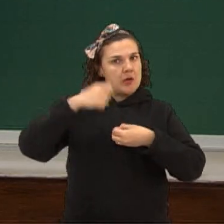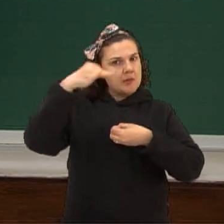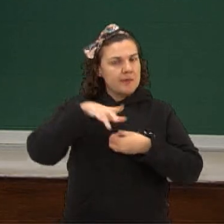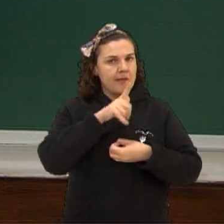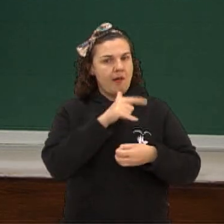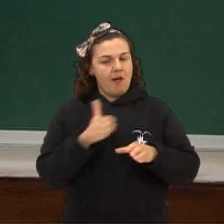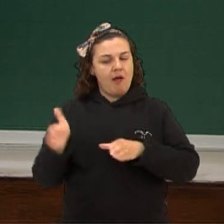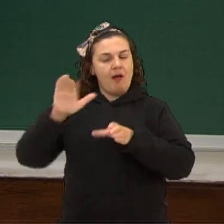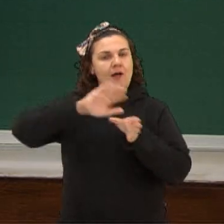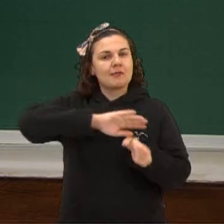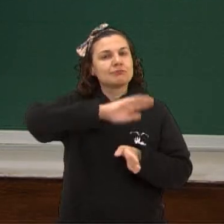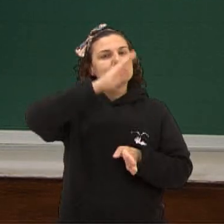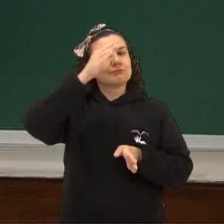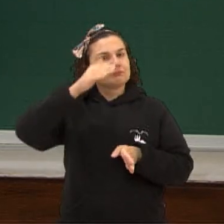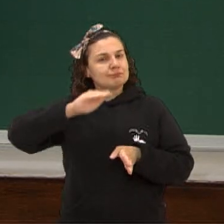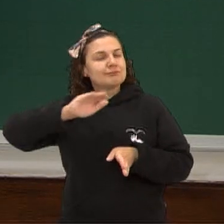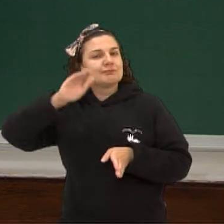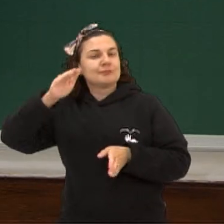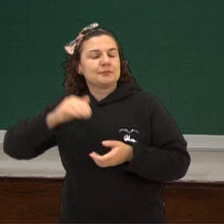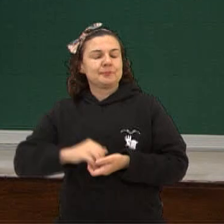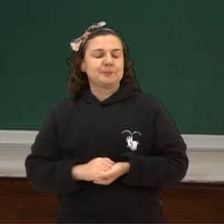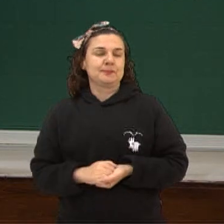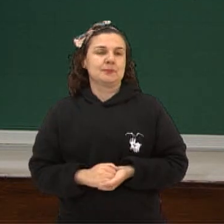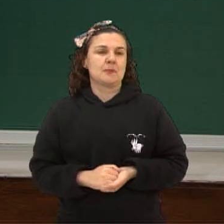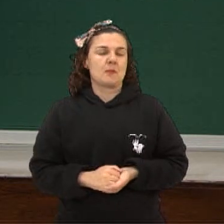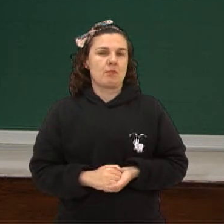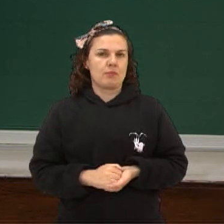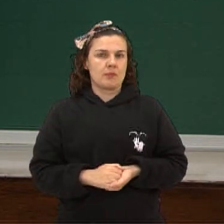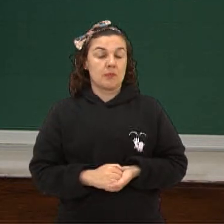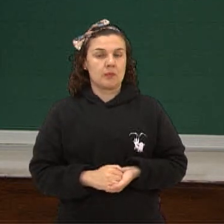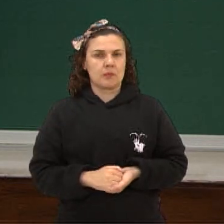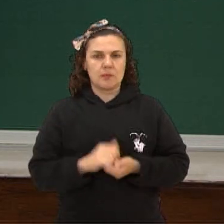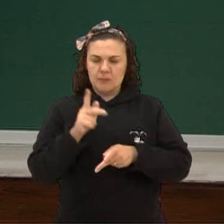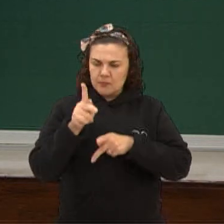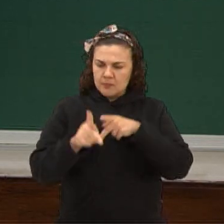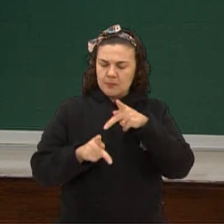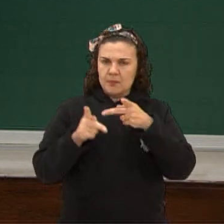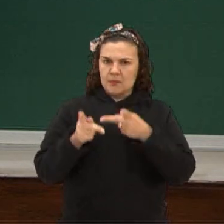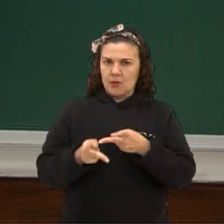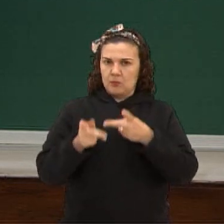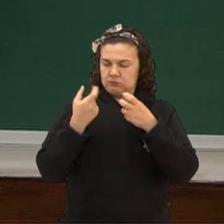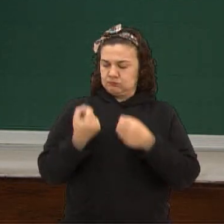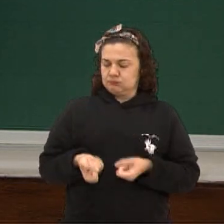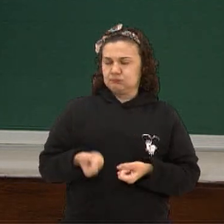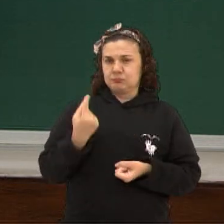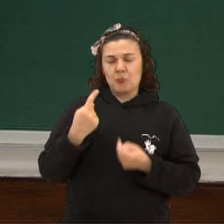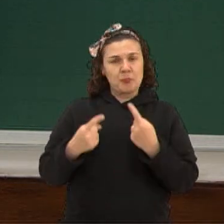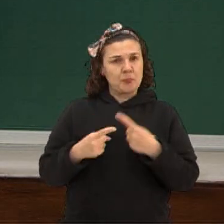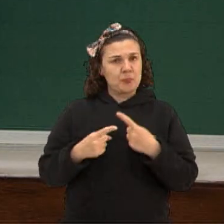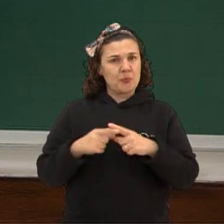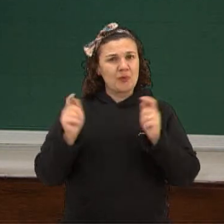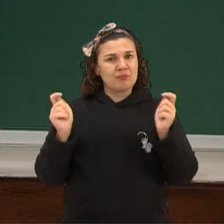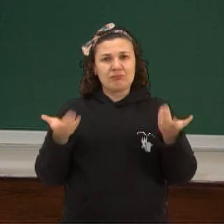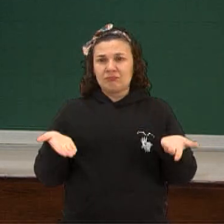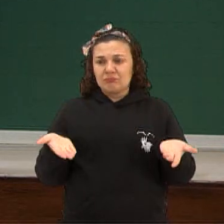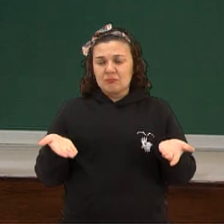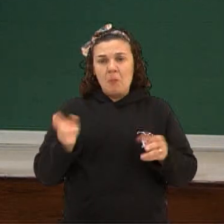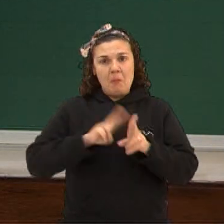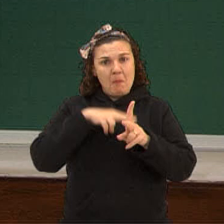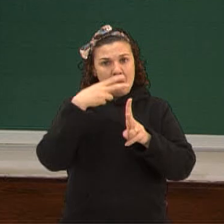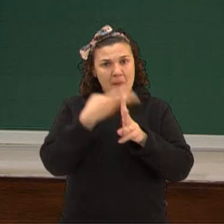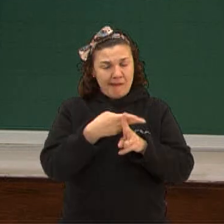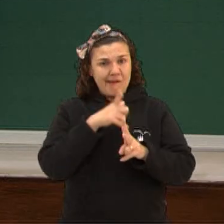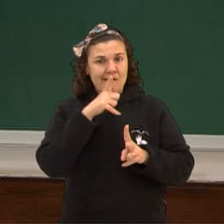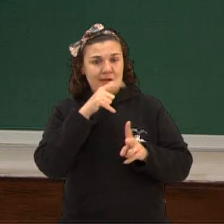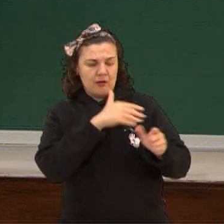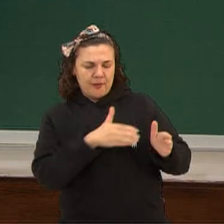da serra, né? Percebeu-se a população, né, surpresa de por que não poderíamos aproveitar a água dos